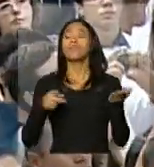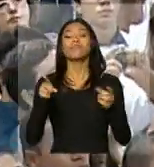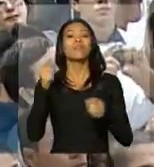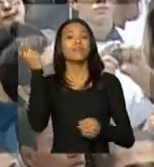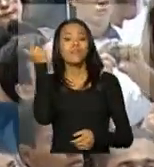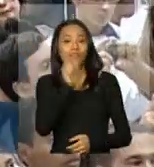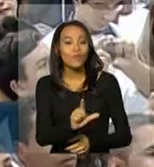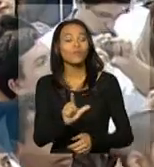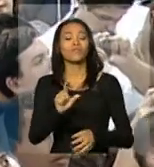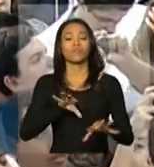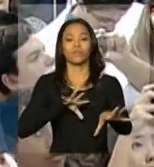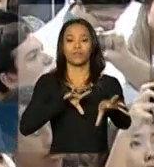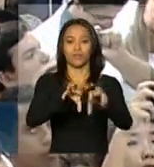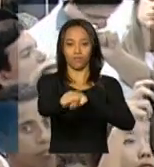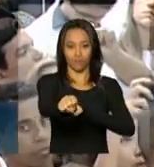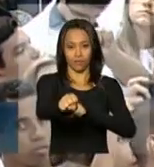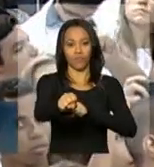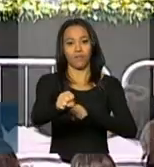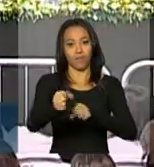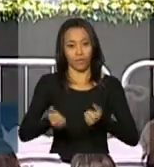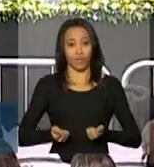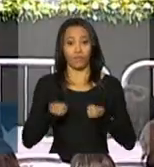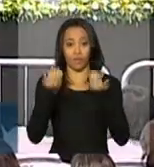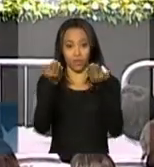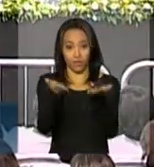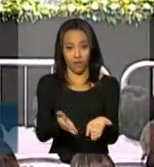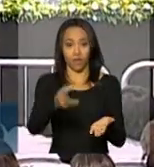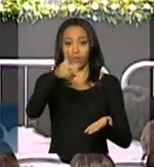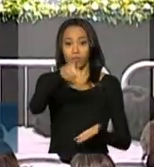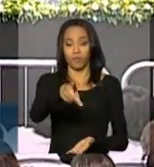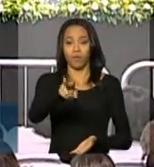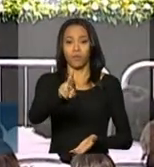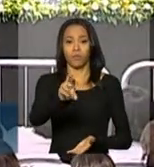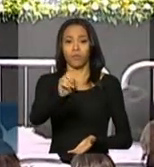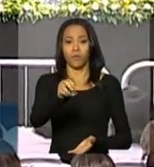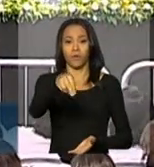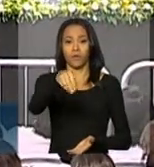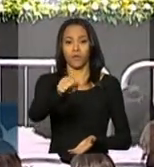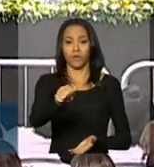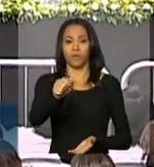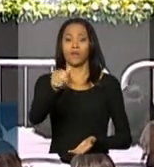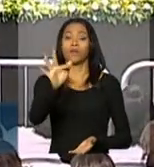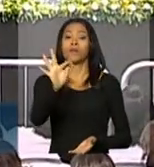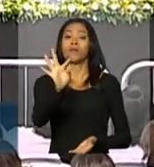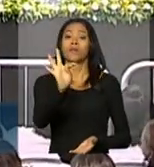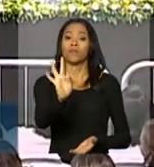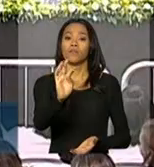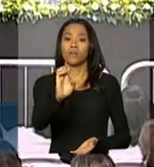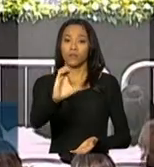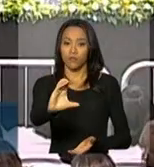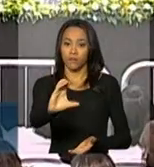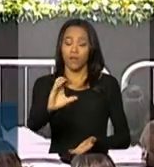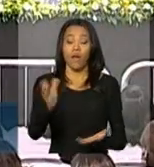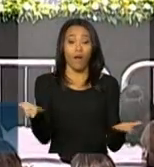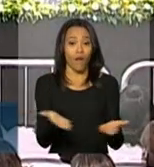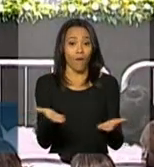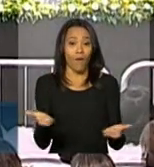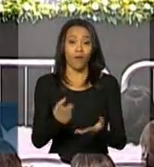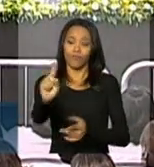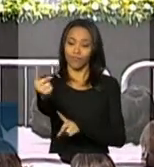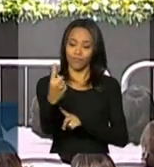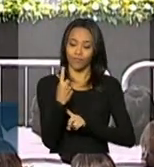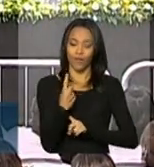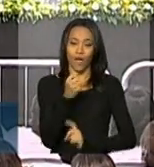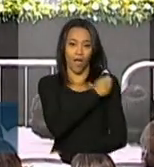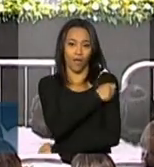da formação propiciada pelo Pronatec. Neste momento, convidamos o aluno